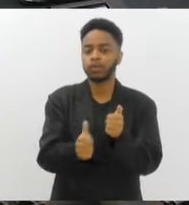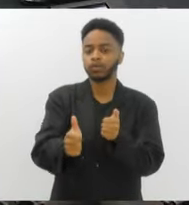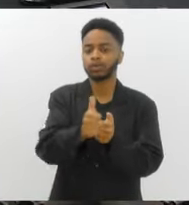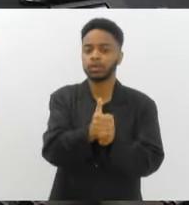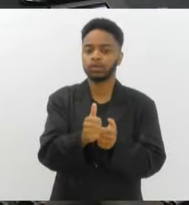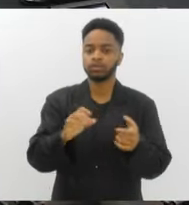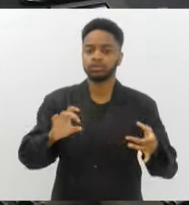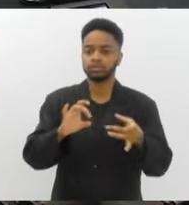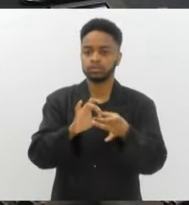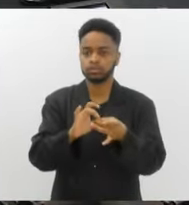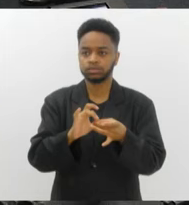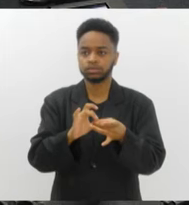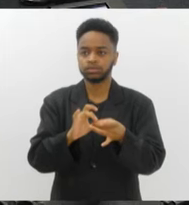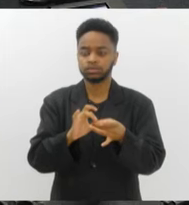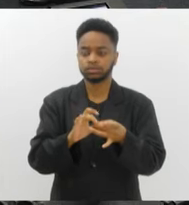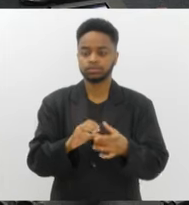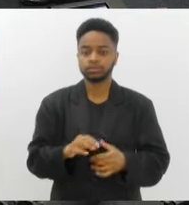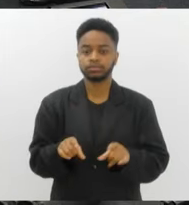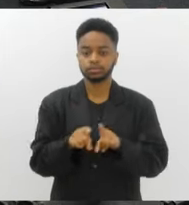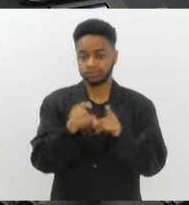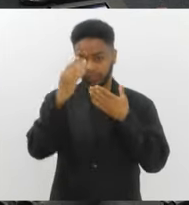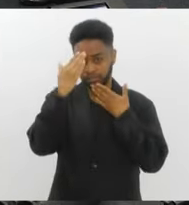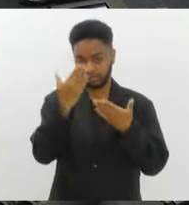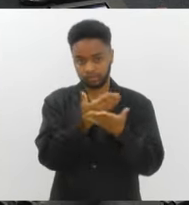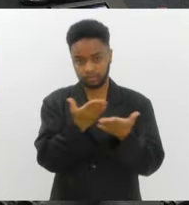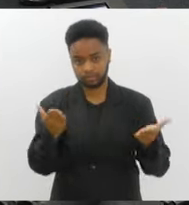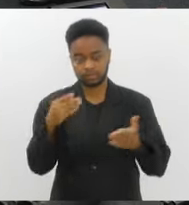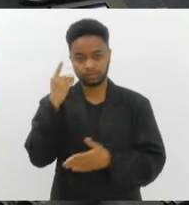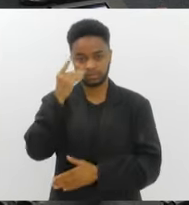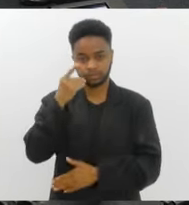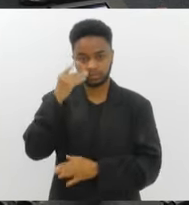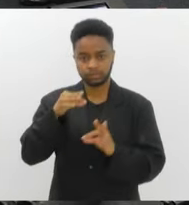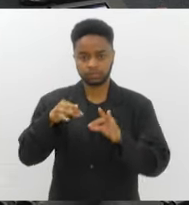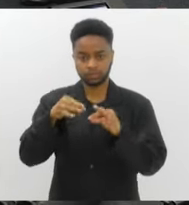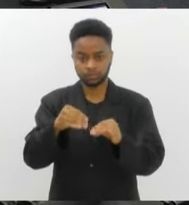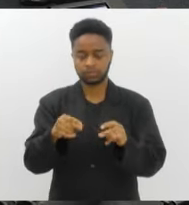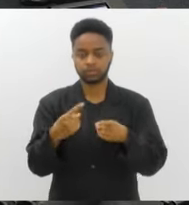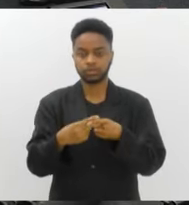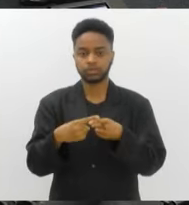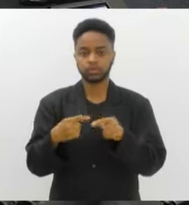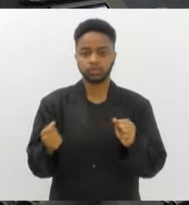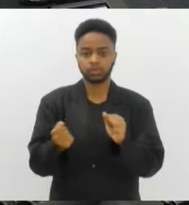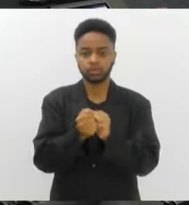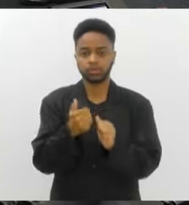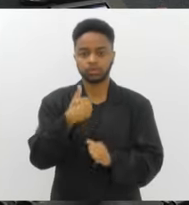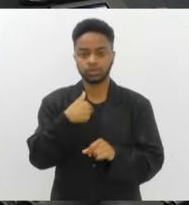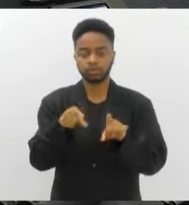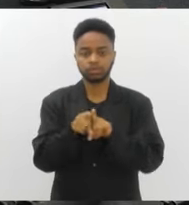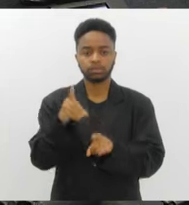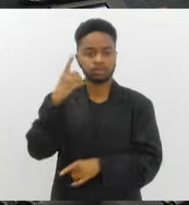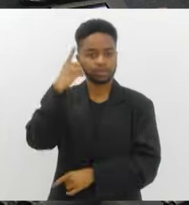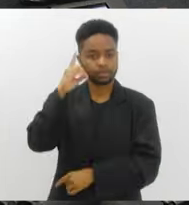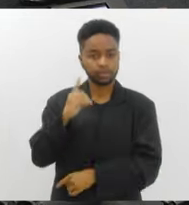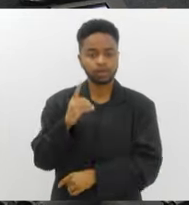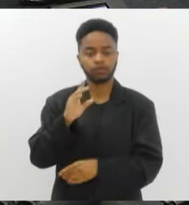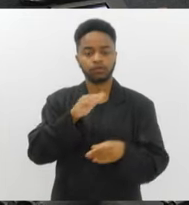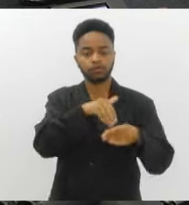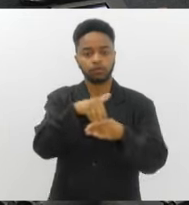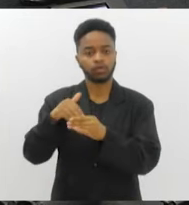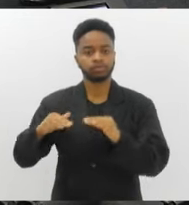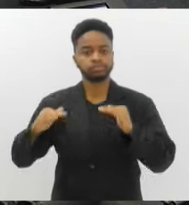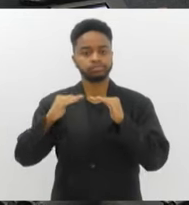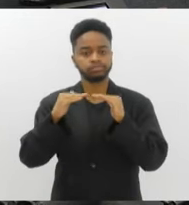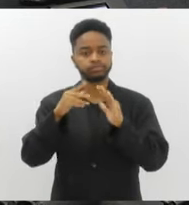do audiovisual. Agradecer a todos os deputados e deputadas que junto comigo e com a Dani Balbi votaram a favor